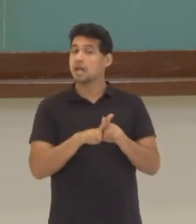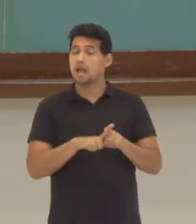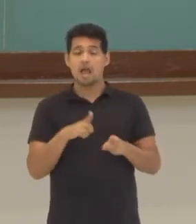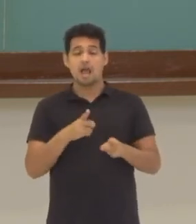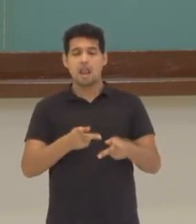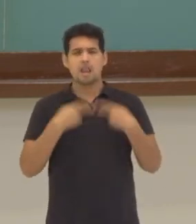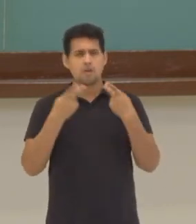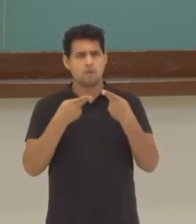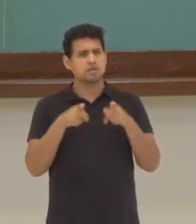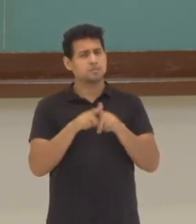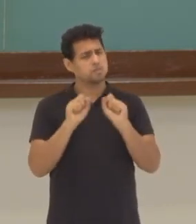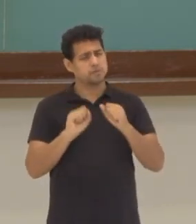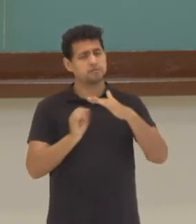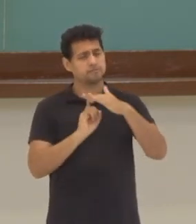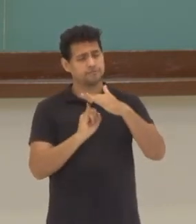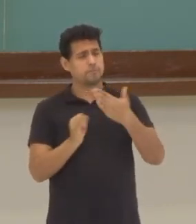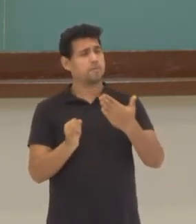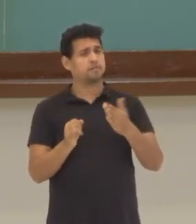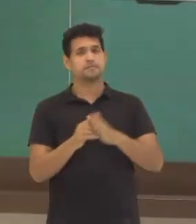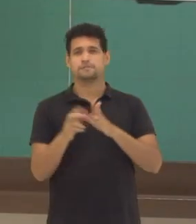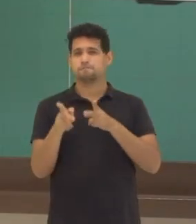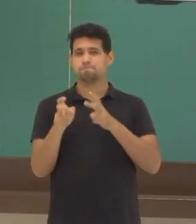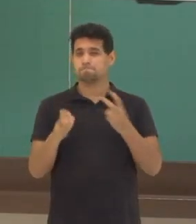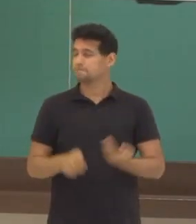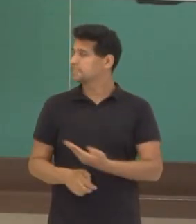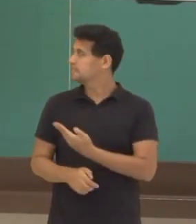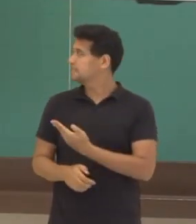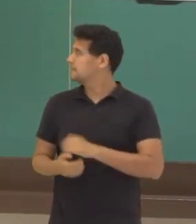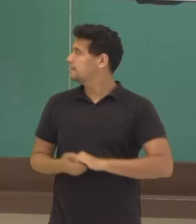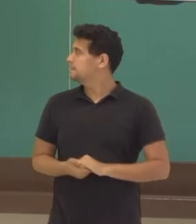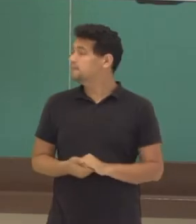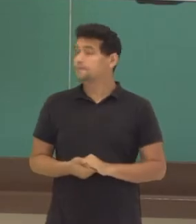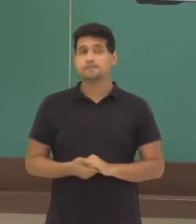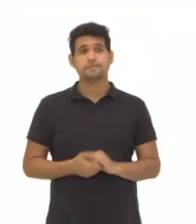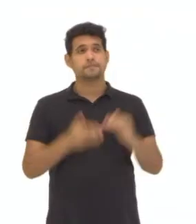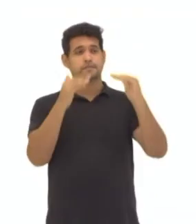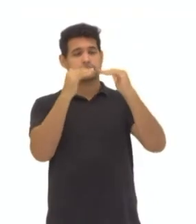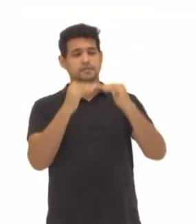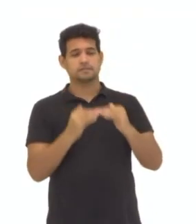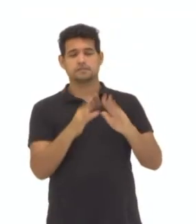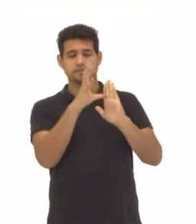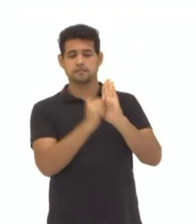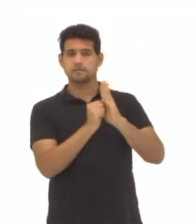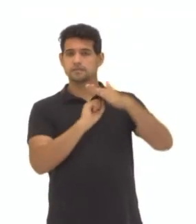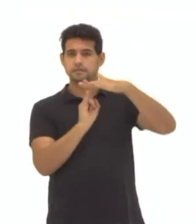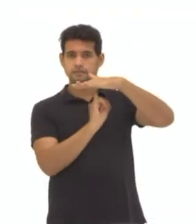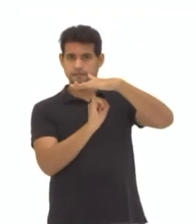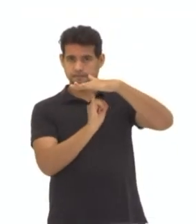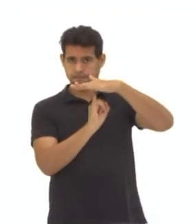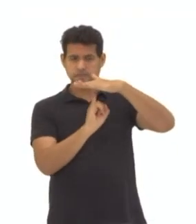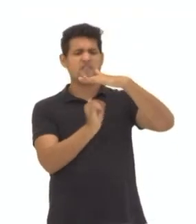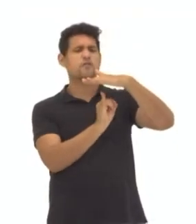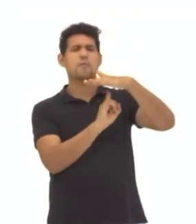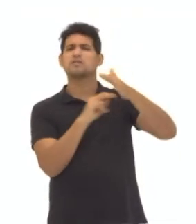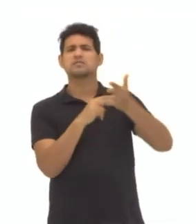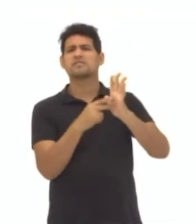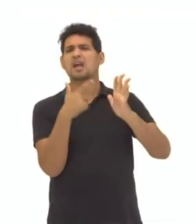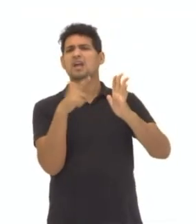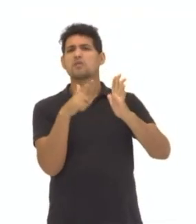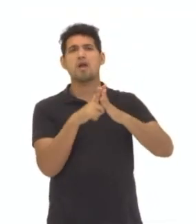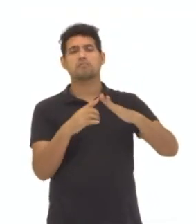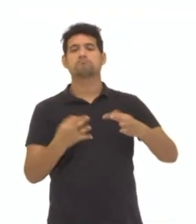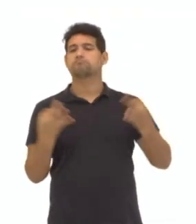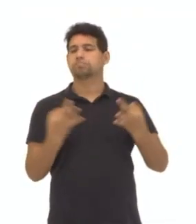ser também informal, certo? Então, observe aqui comigo, ó. Corresponde ao registro informal, né? Despreocupado, então, com